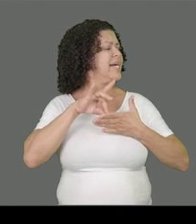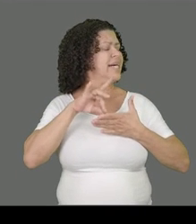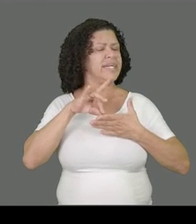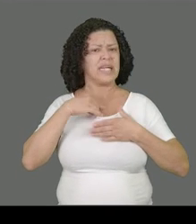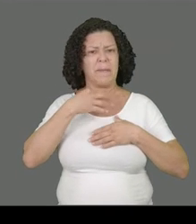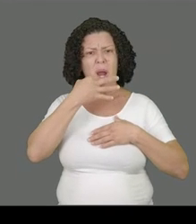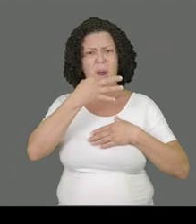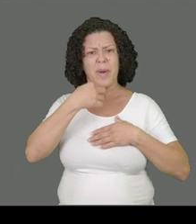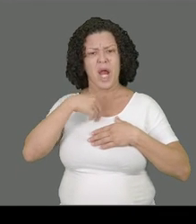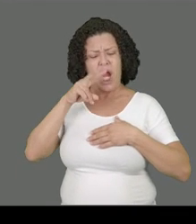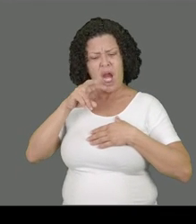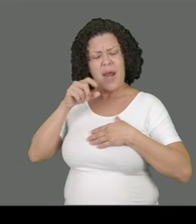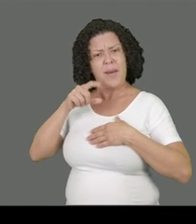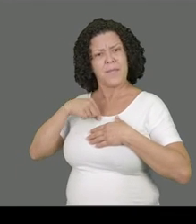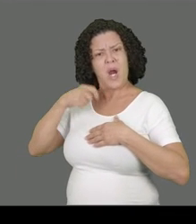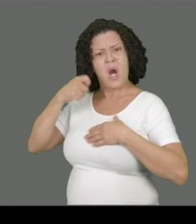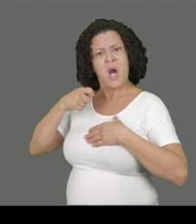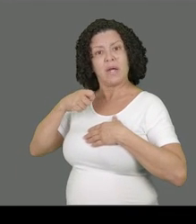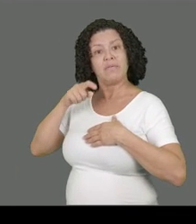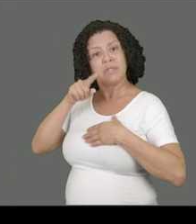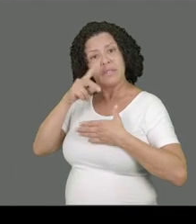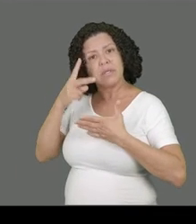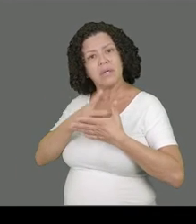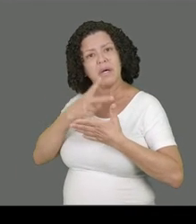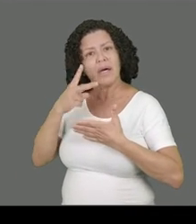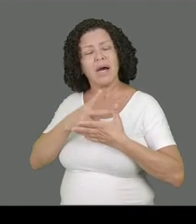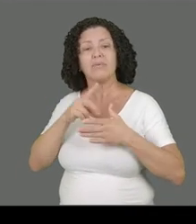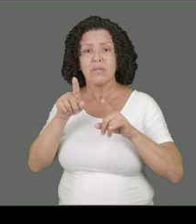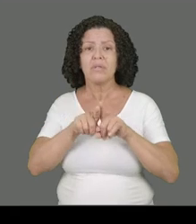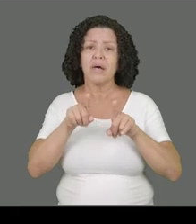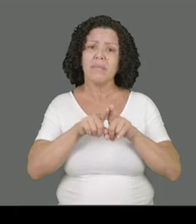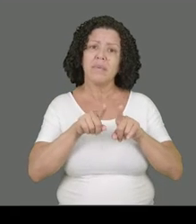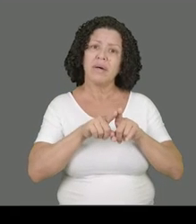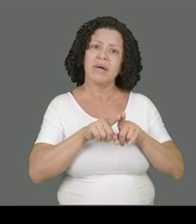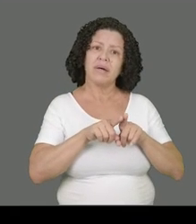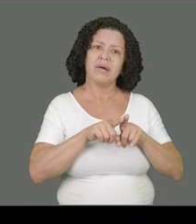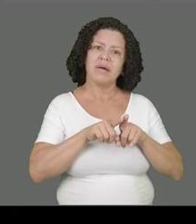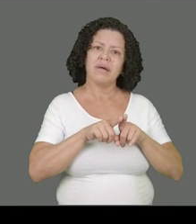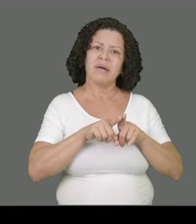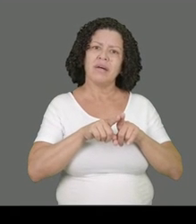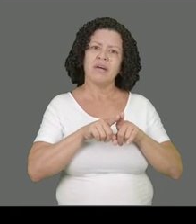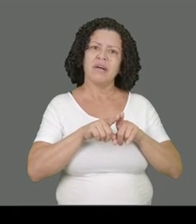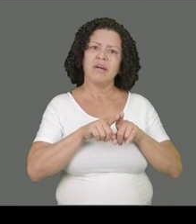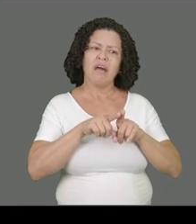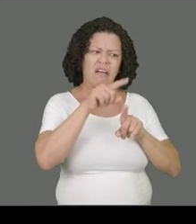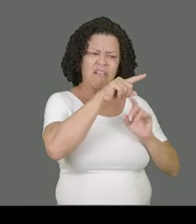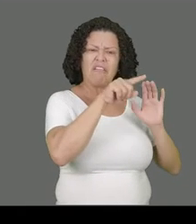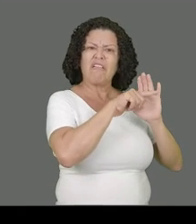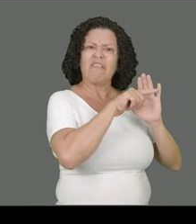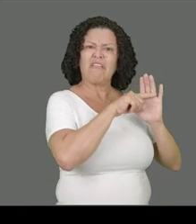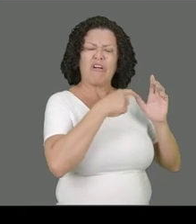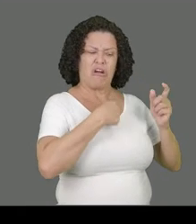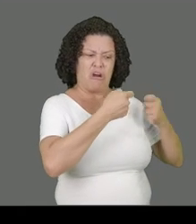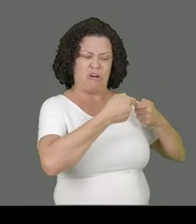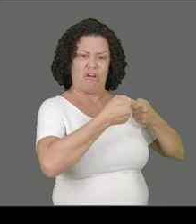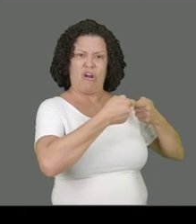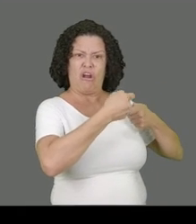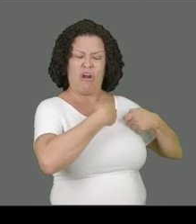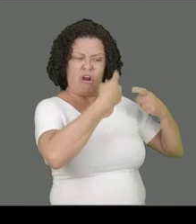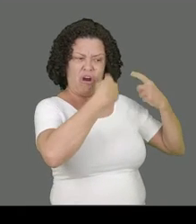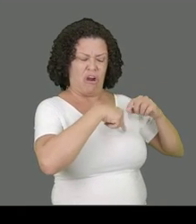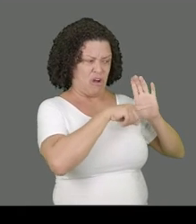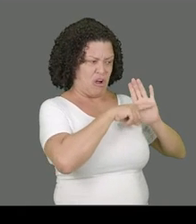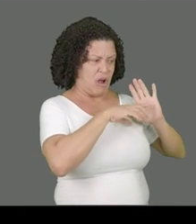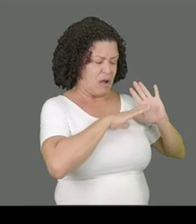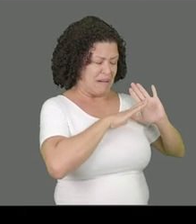dono da verdade, a minha opinião é a que vale, você está errado. É aquele nosso lado que está sempre querendo manter o